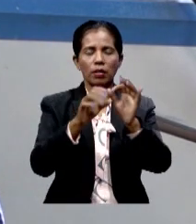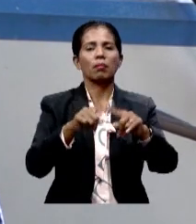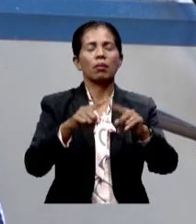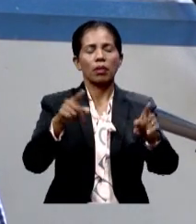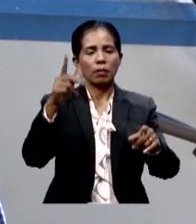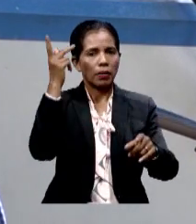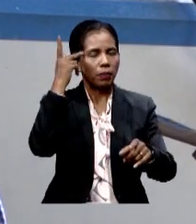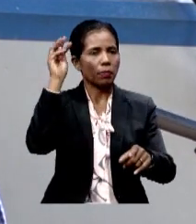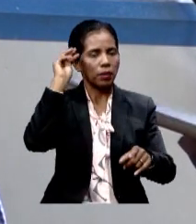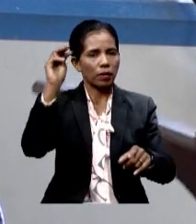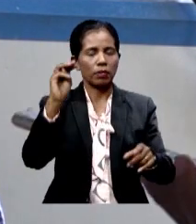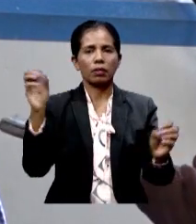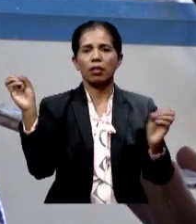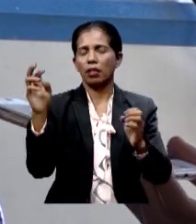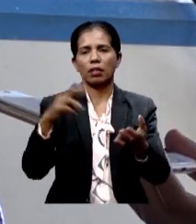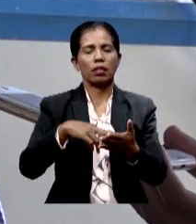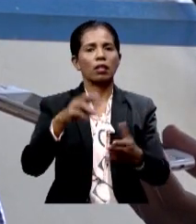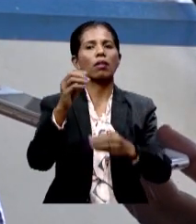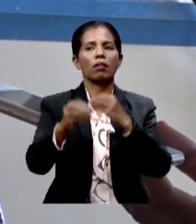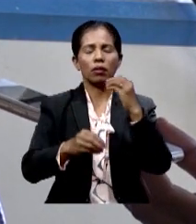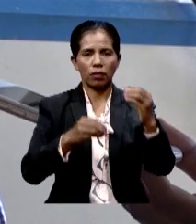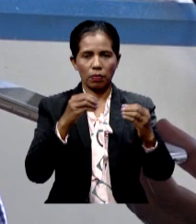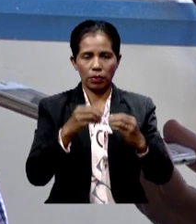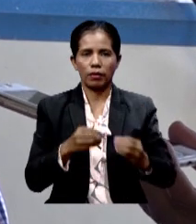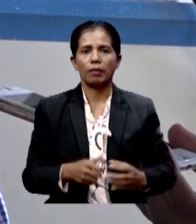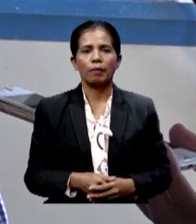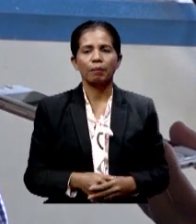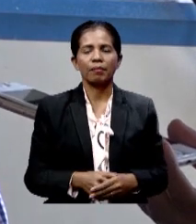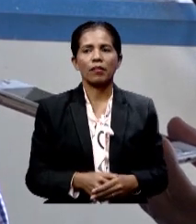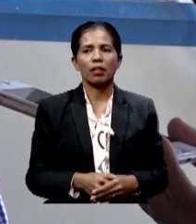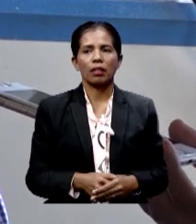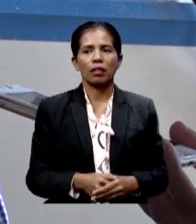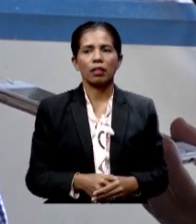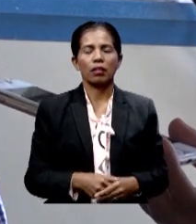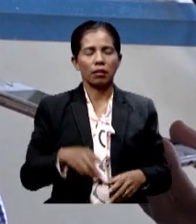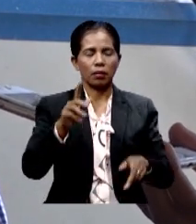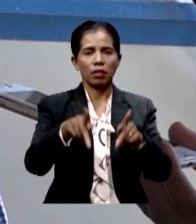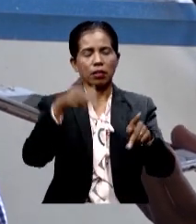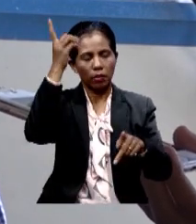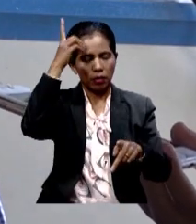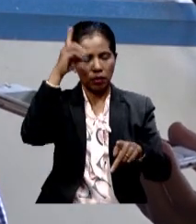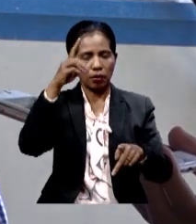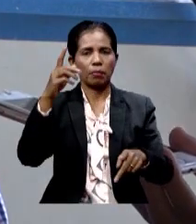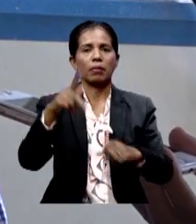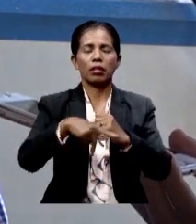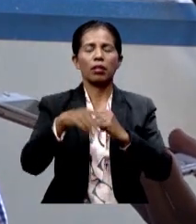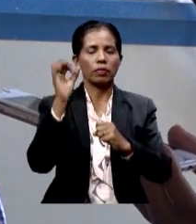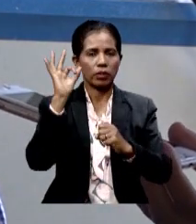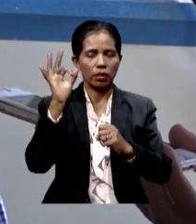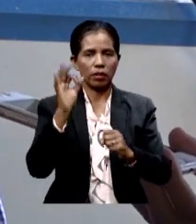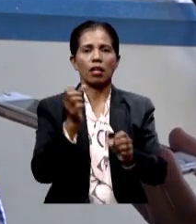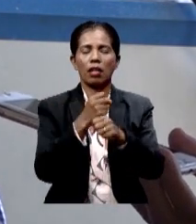primeiro-ministro já se retira. Né, significa que a ato diplomático na Bema Cafretelin, halo, né, mos.